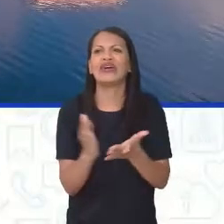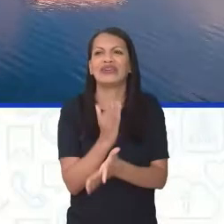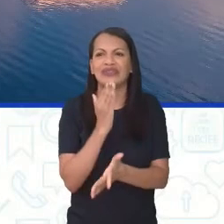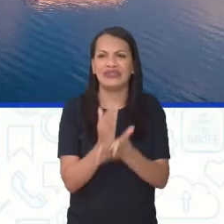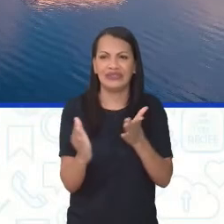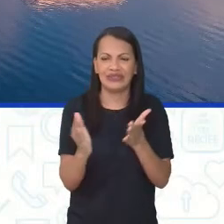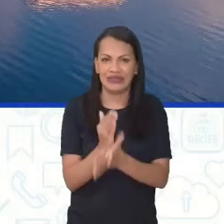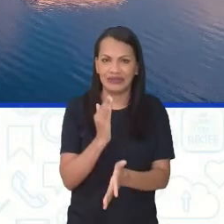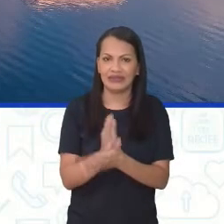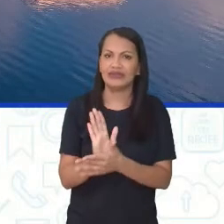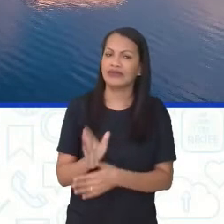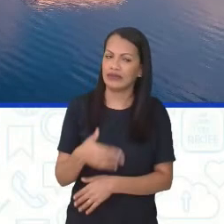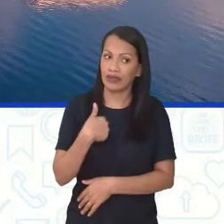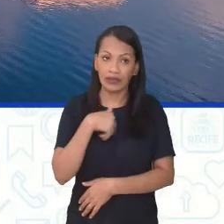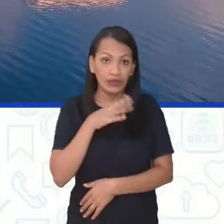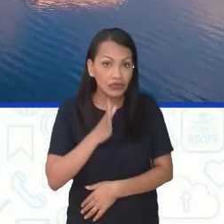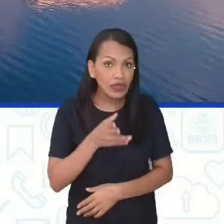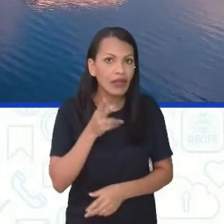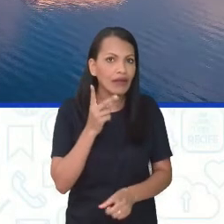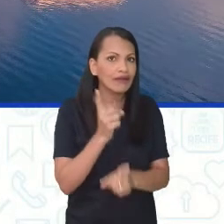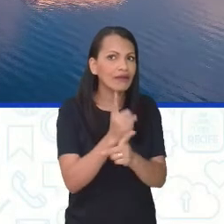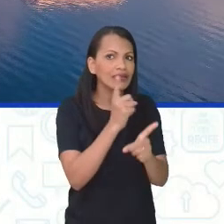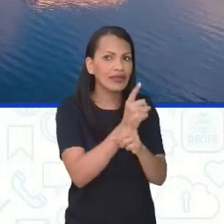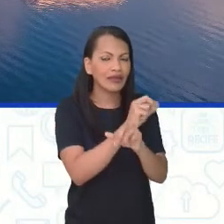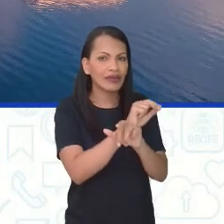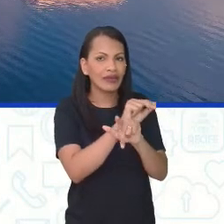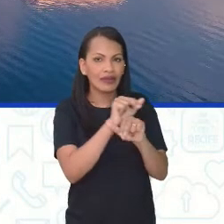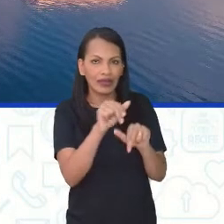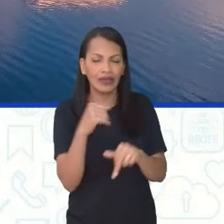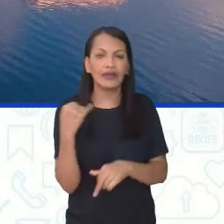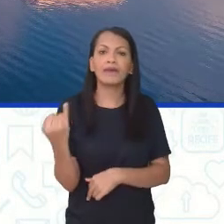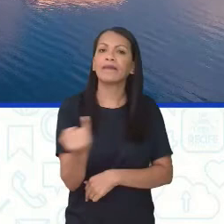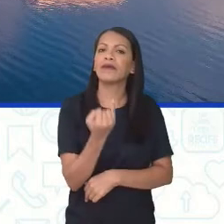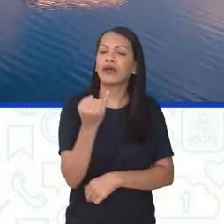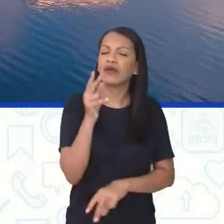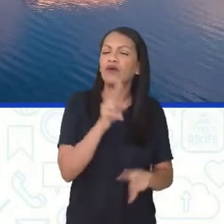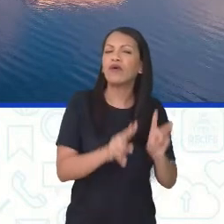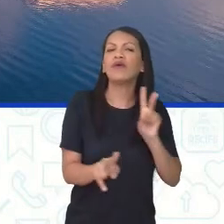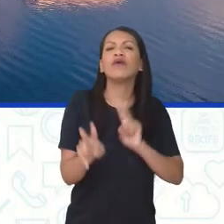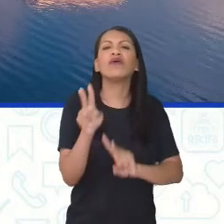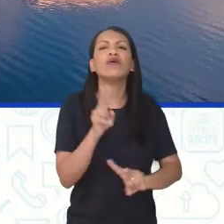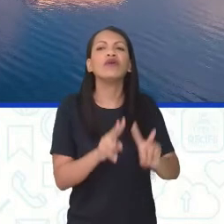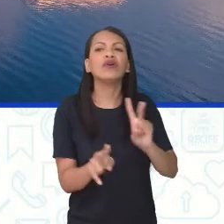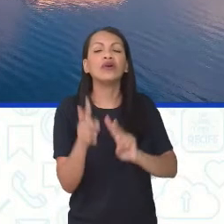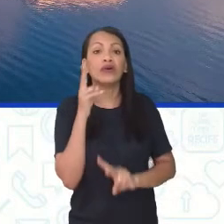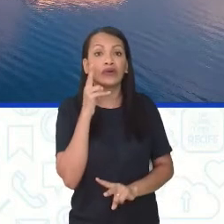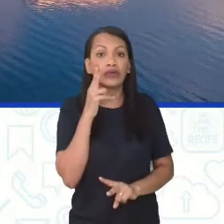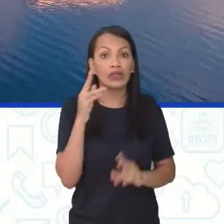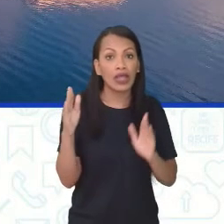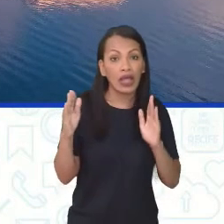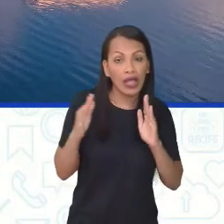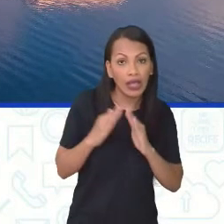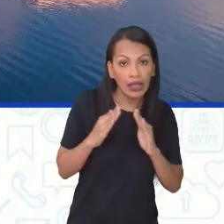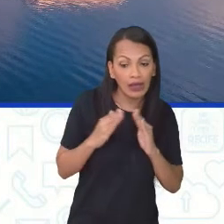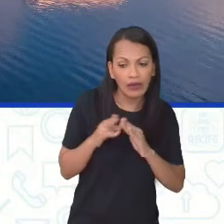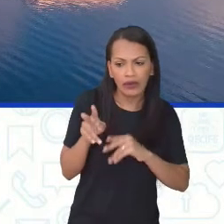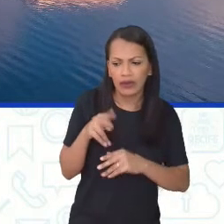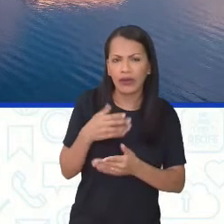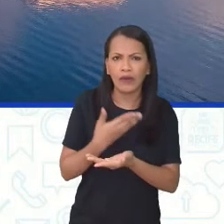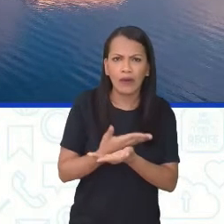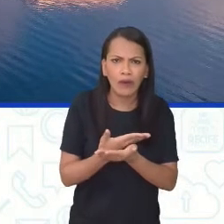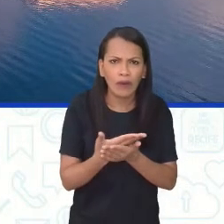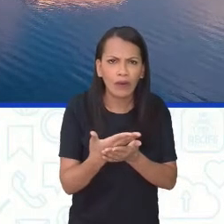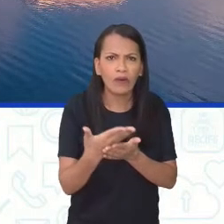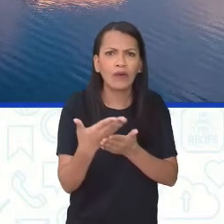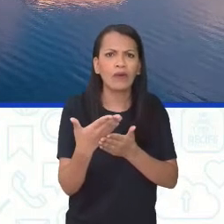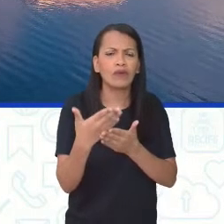quadriláteros aqui? Já achei vários. E é importante vocês olharem também ao redor, na casa de vocês, a começar do caderno,